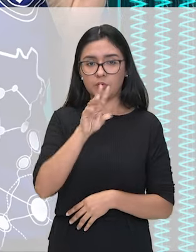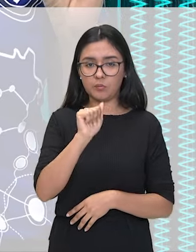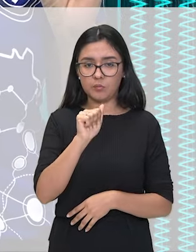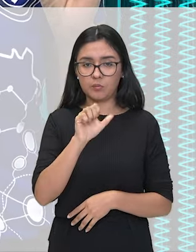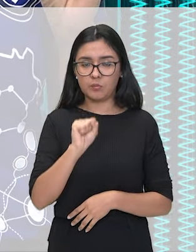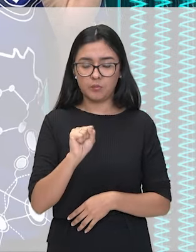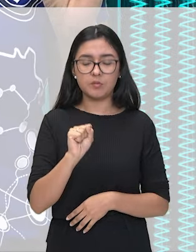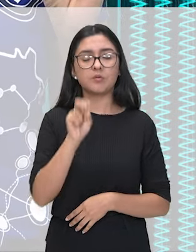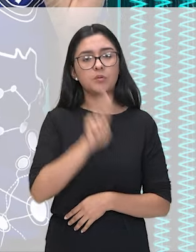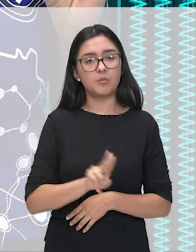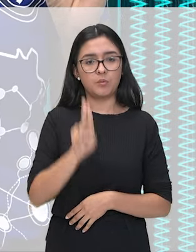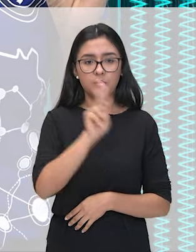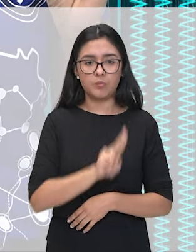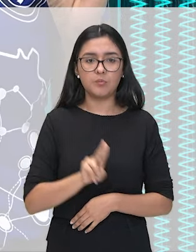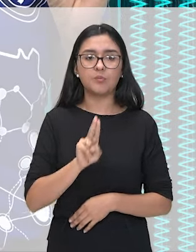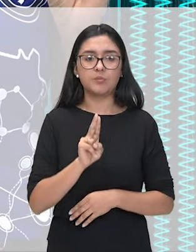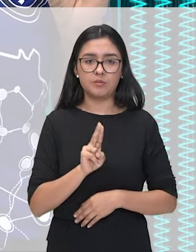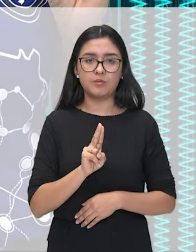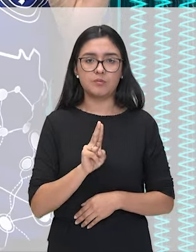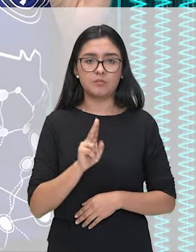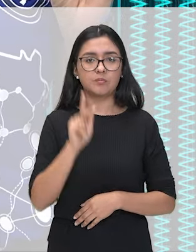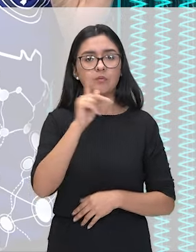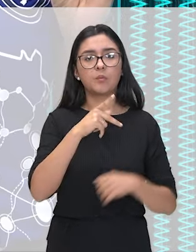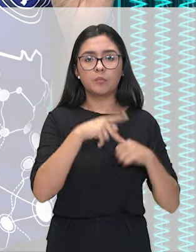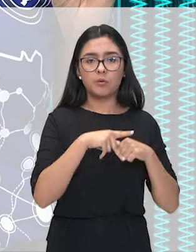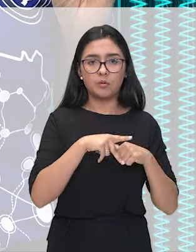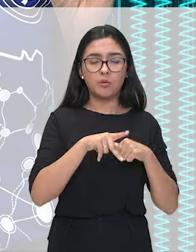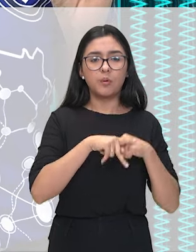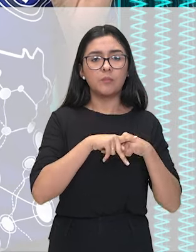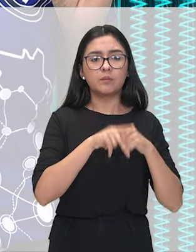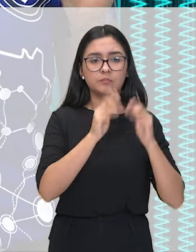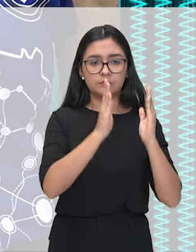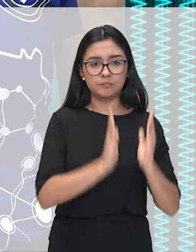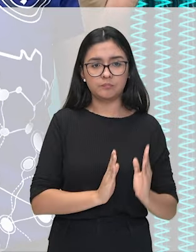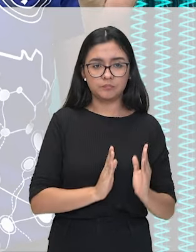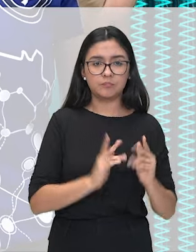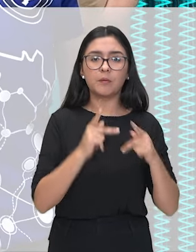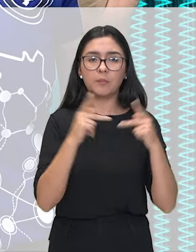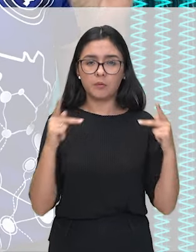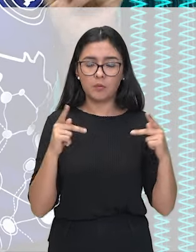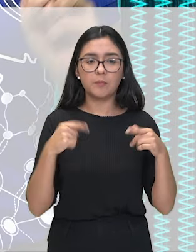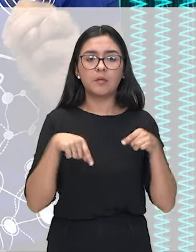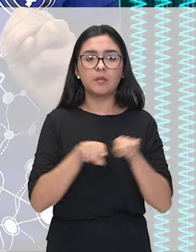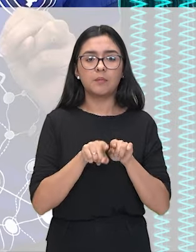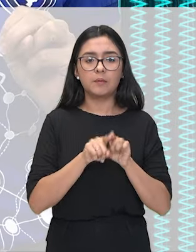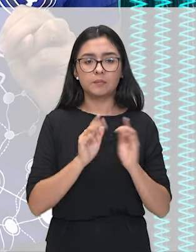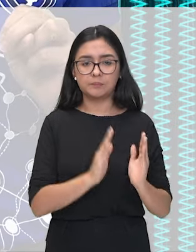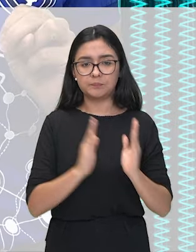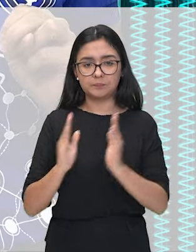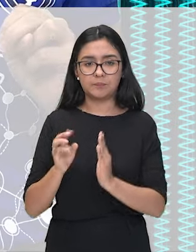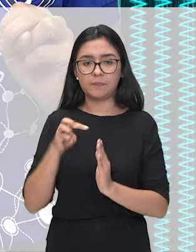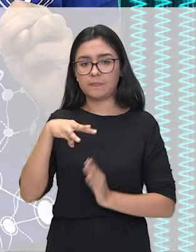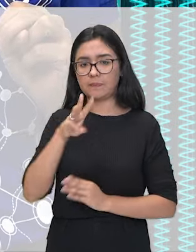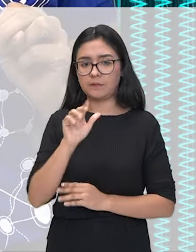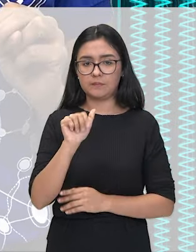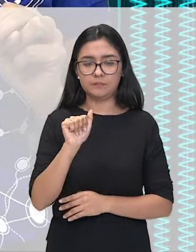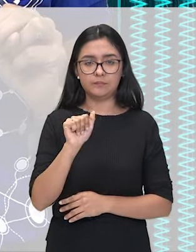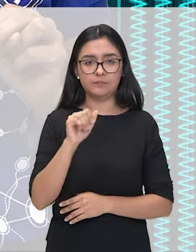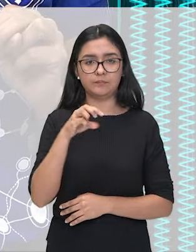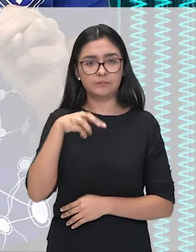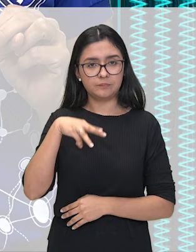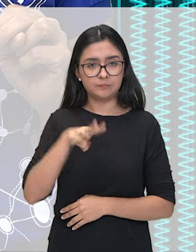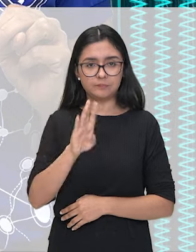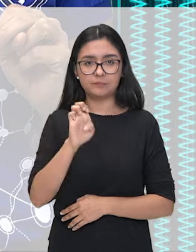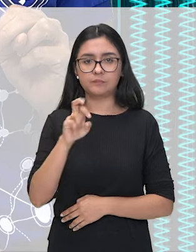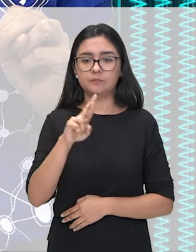que a gente utiliza com esses pronomes singular e a segunda forma é were que a gente